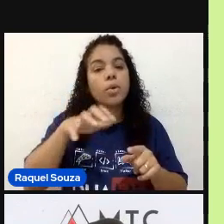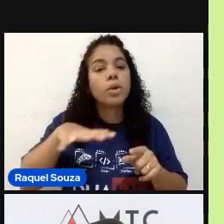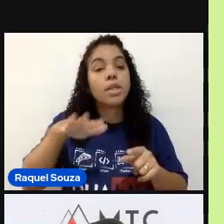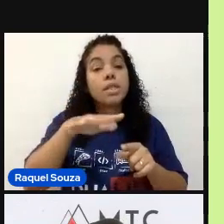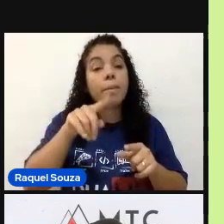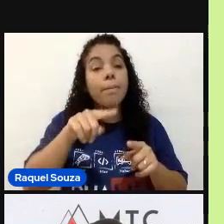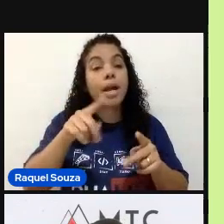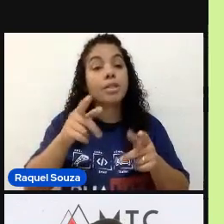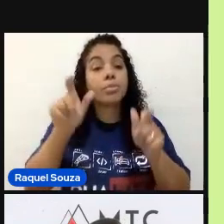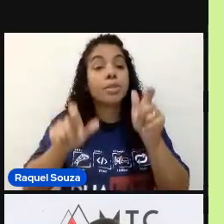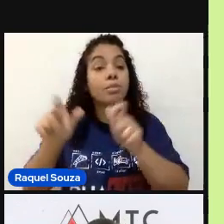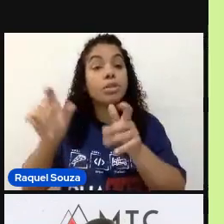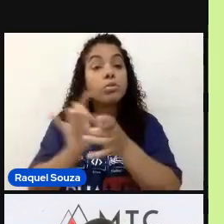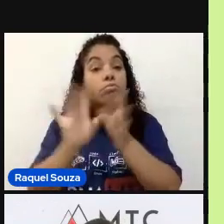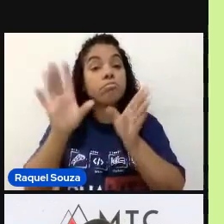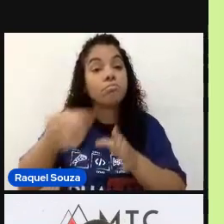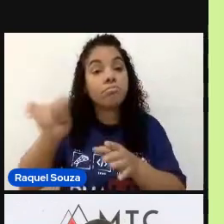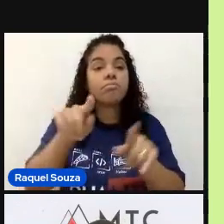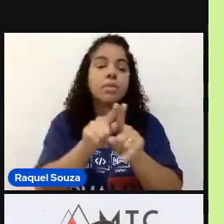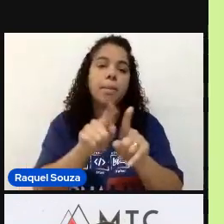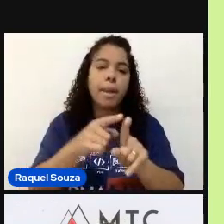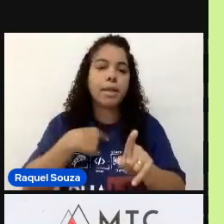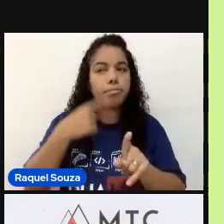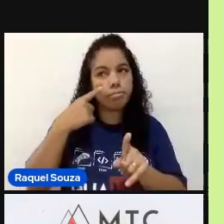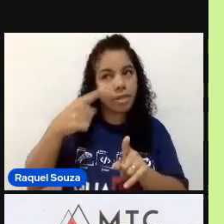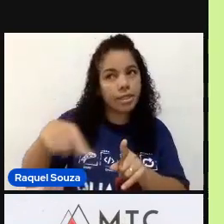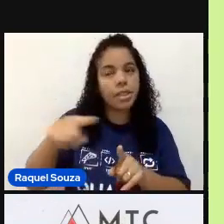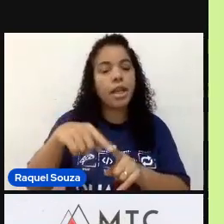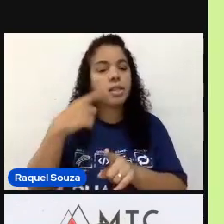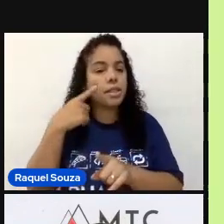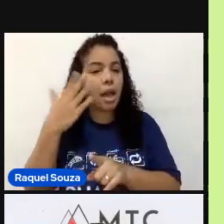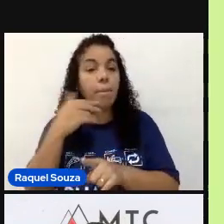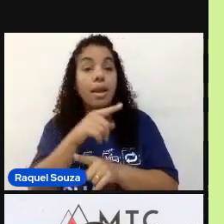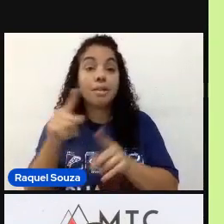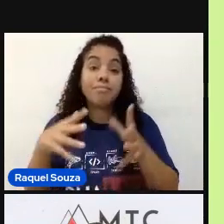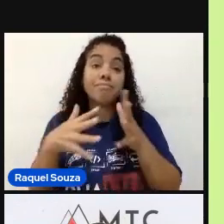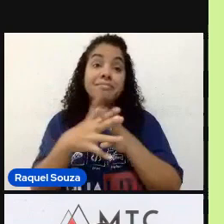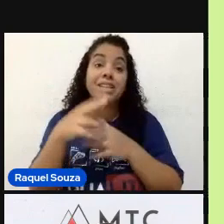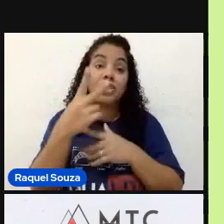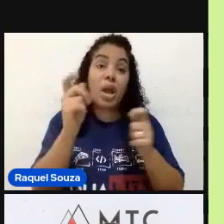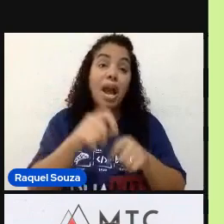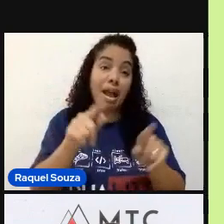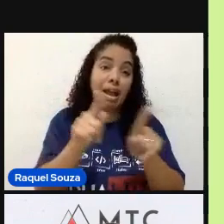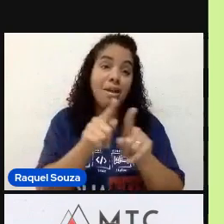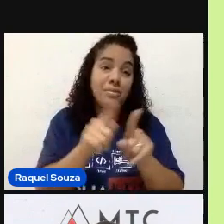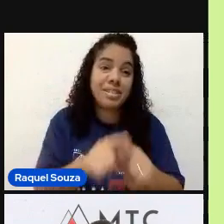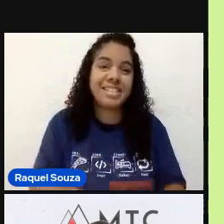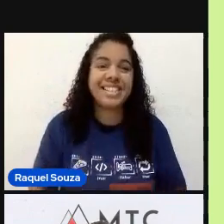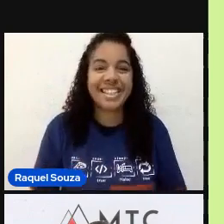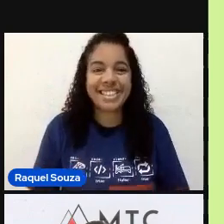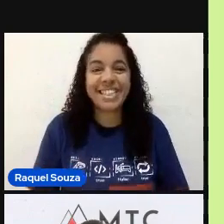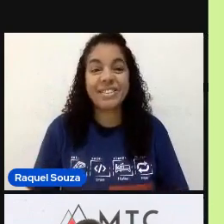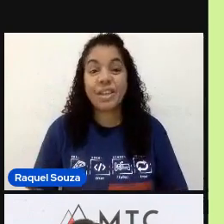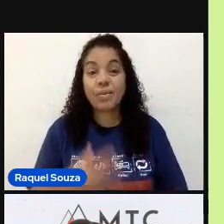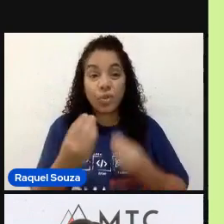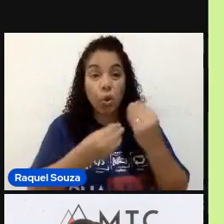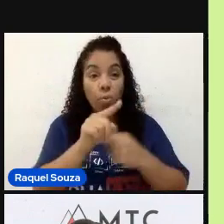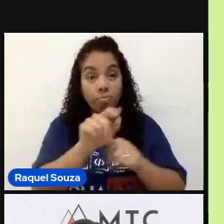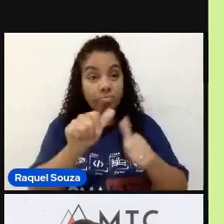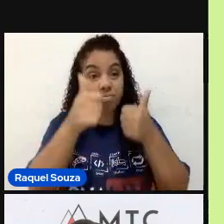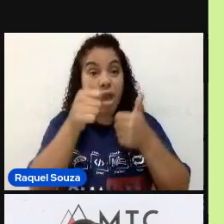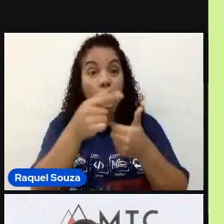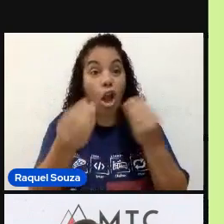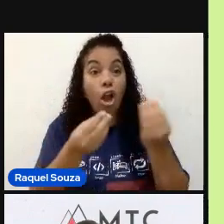outras pessoas. Então, isso tudo atrapalha sua capacidade, né? Então, como que você melhora